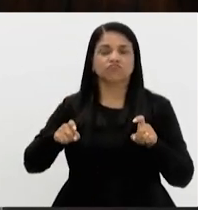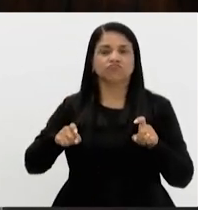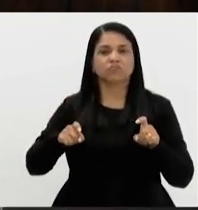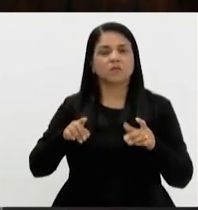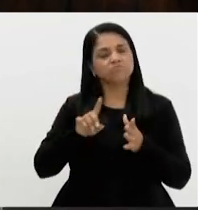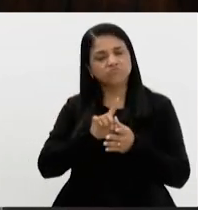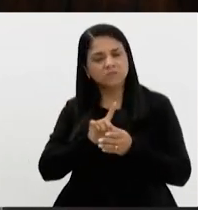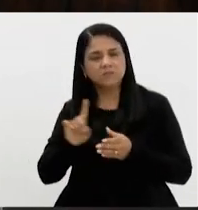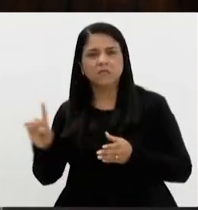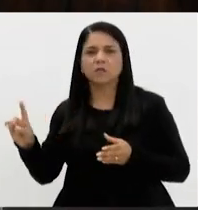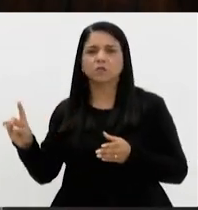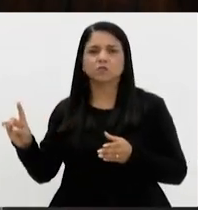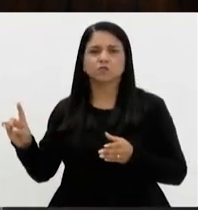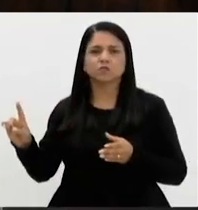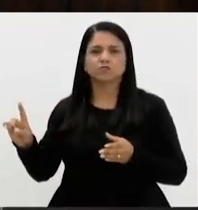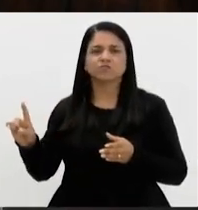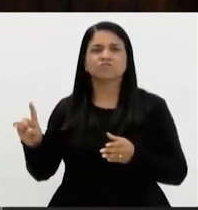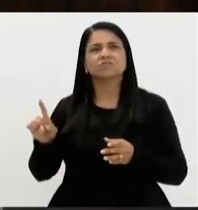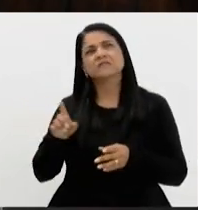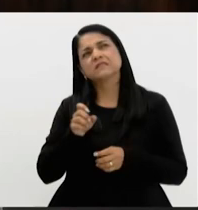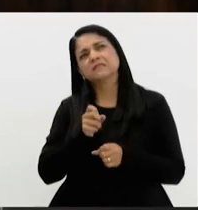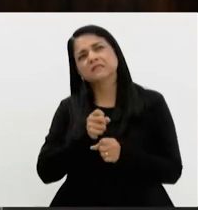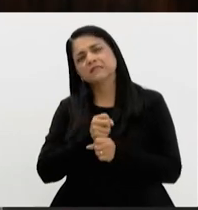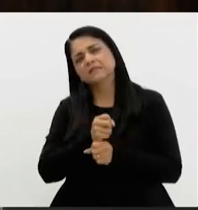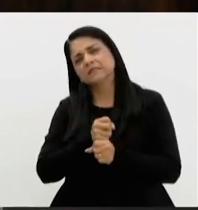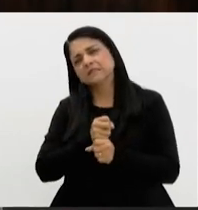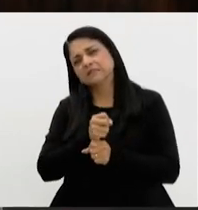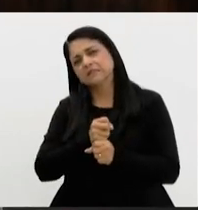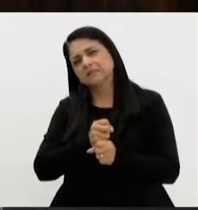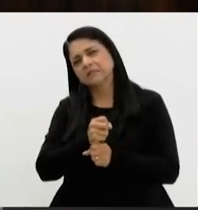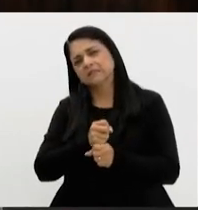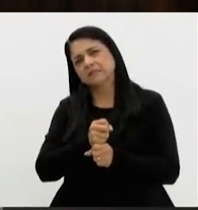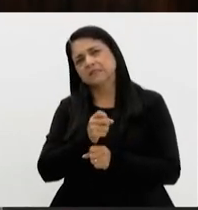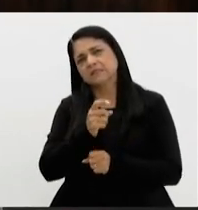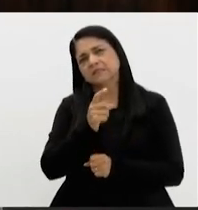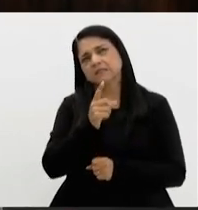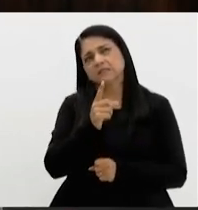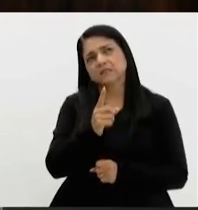cena Frank passaram-se c